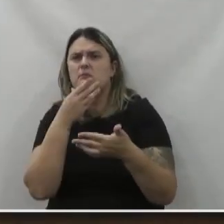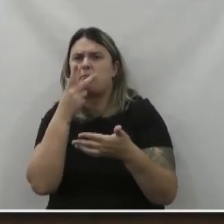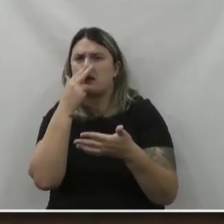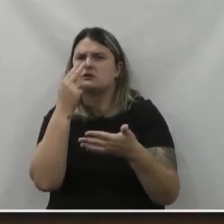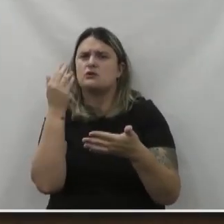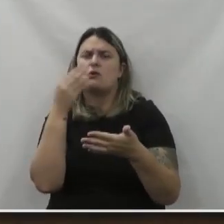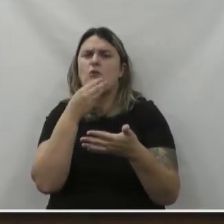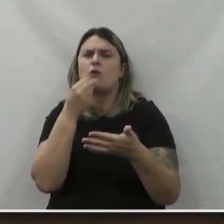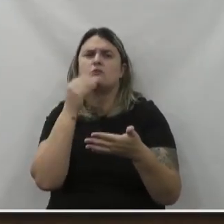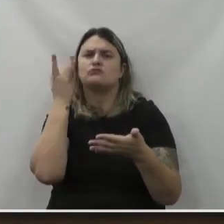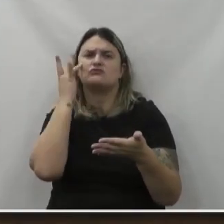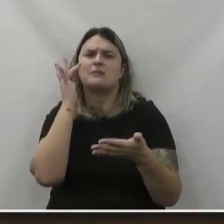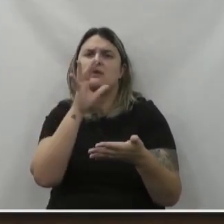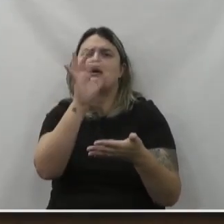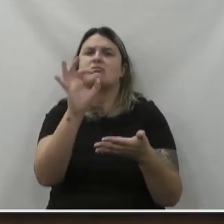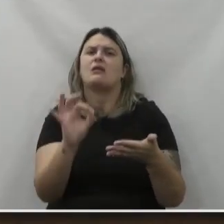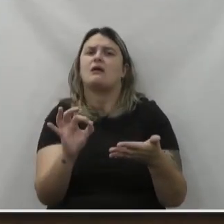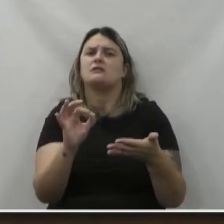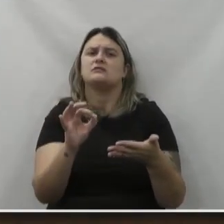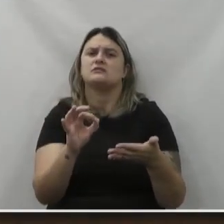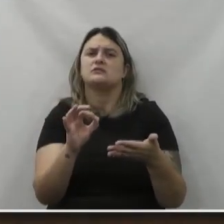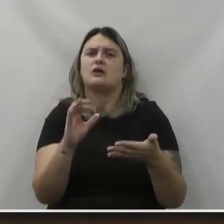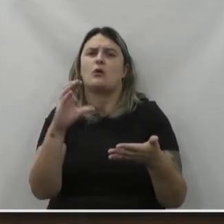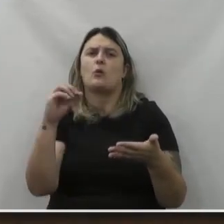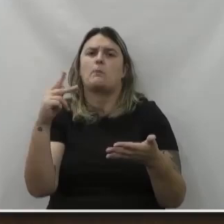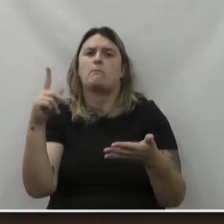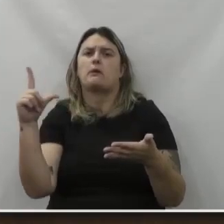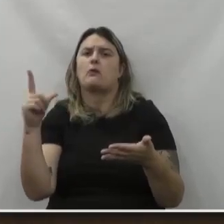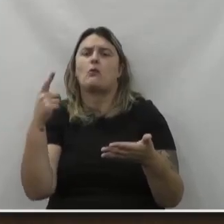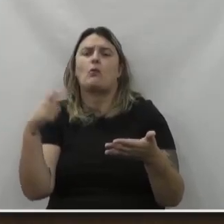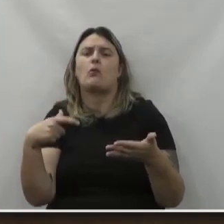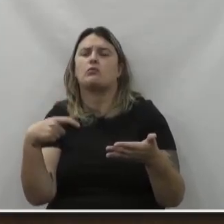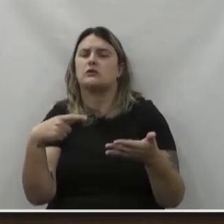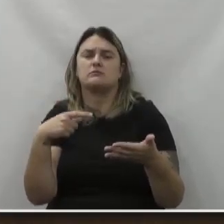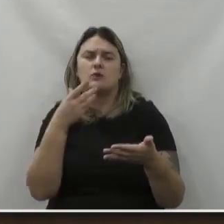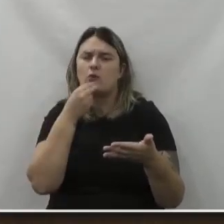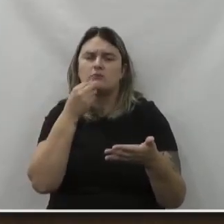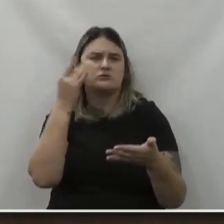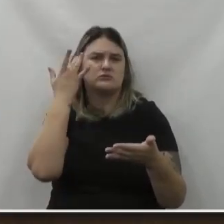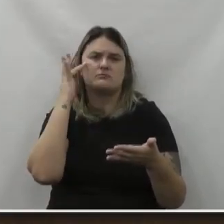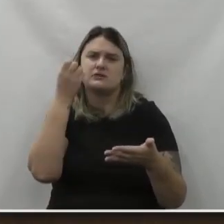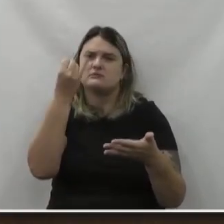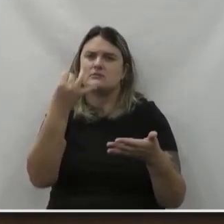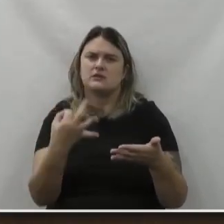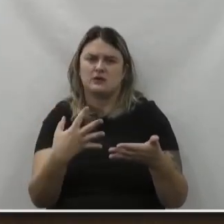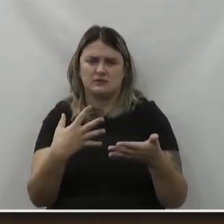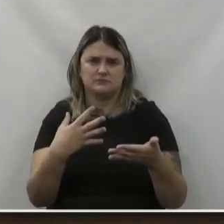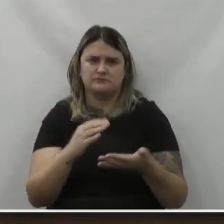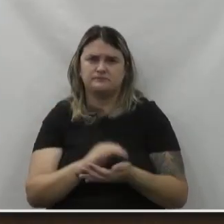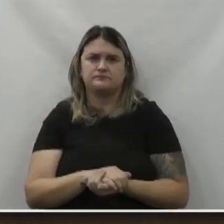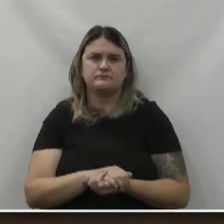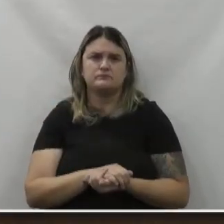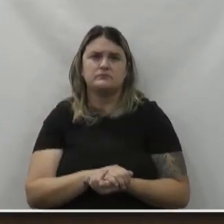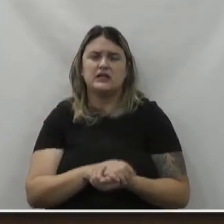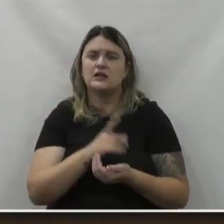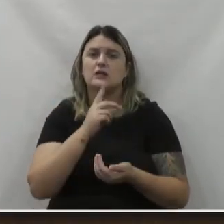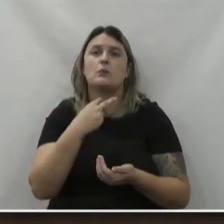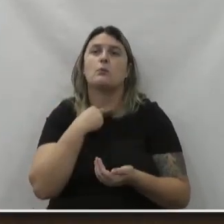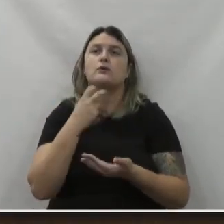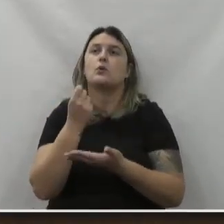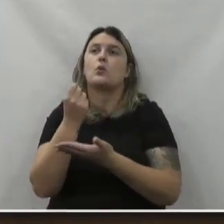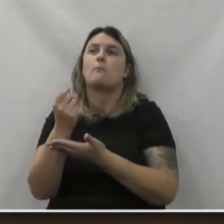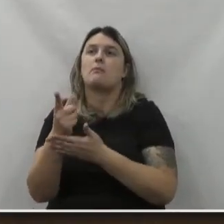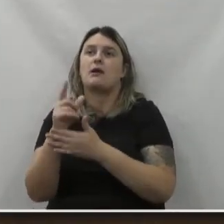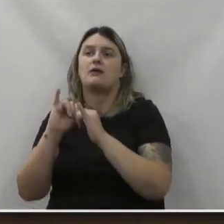de onde que veio a taxa da Copel. E ele só pode comprar energia da Copel, não pode comprar no Mercado Livre.